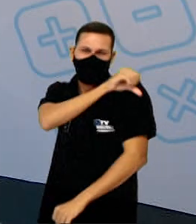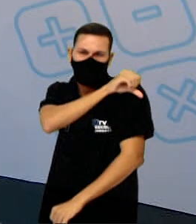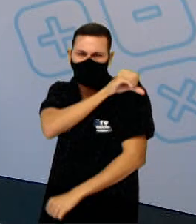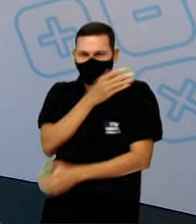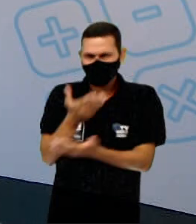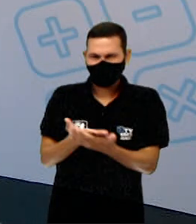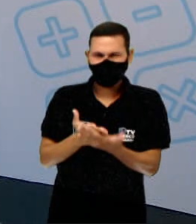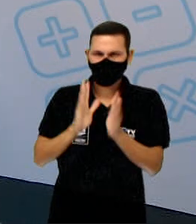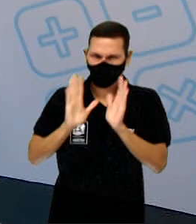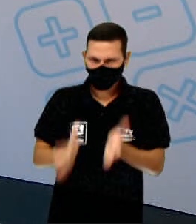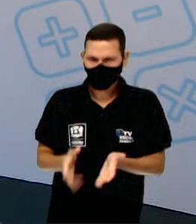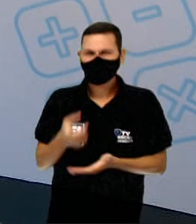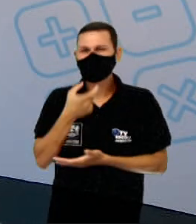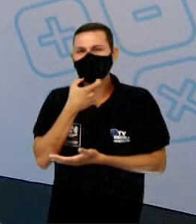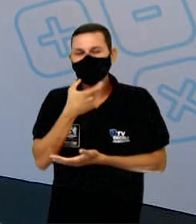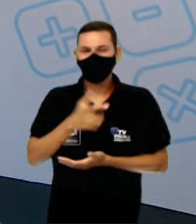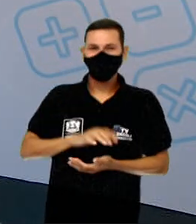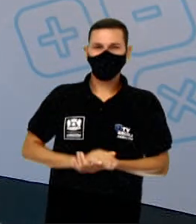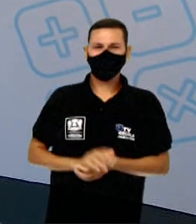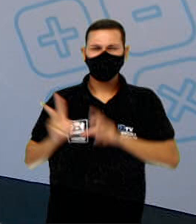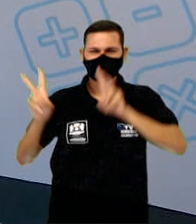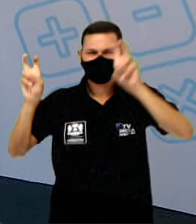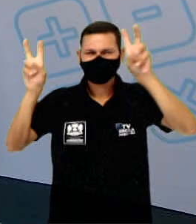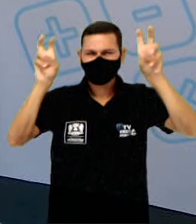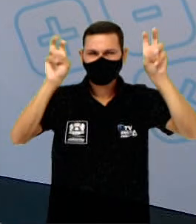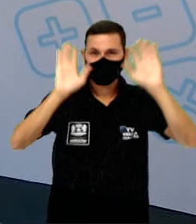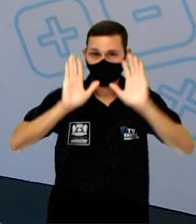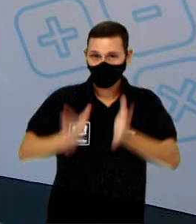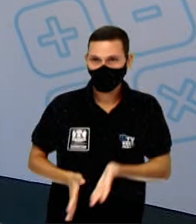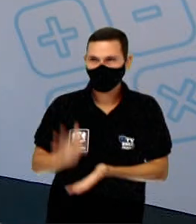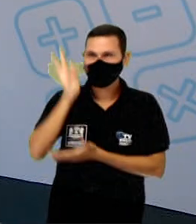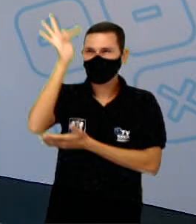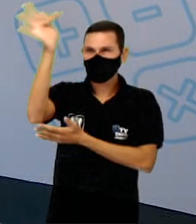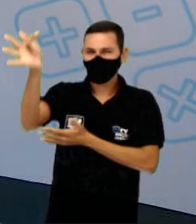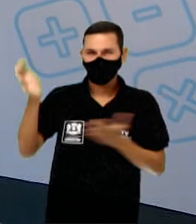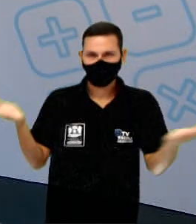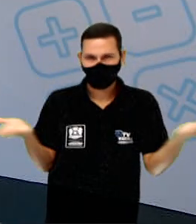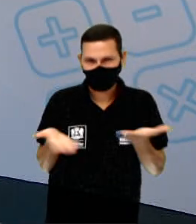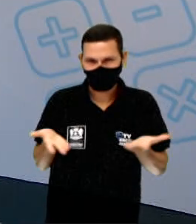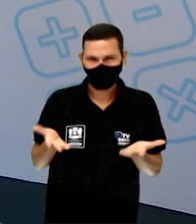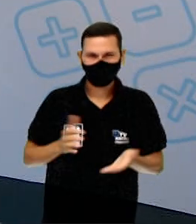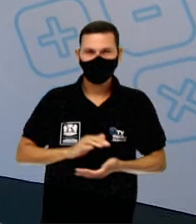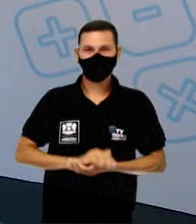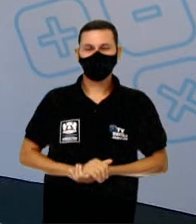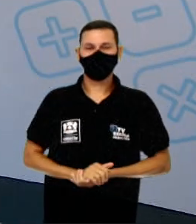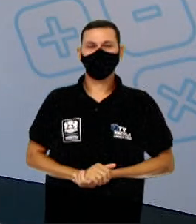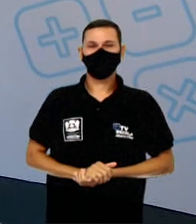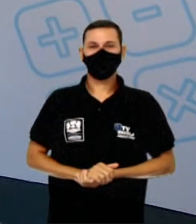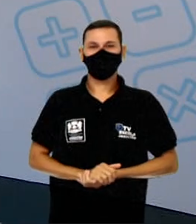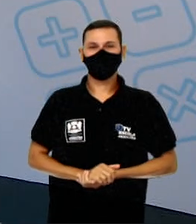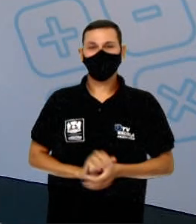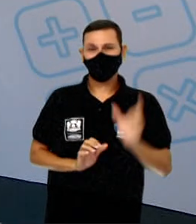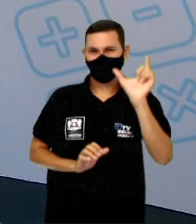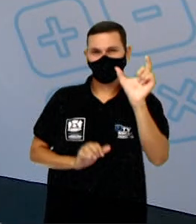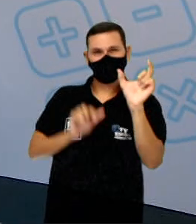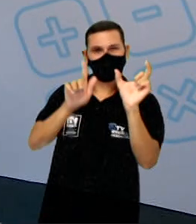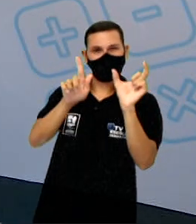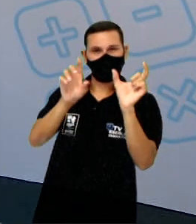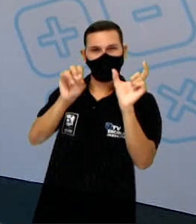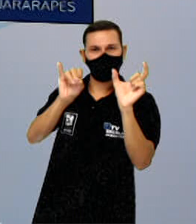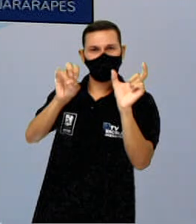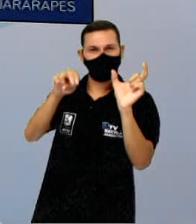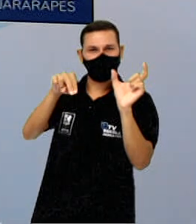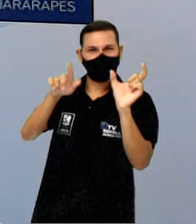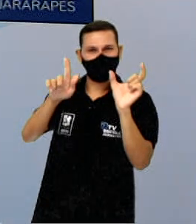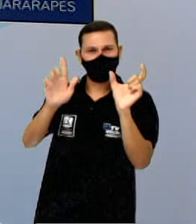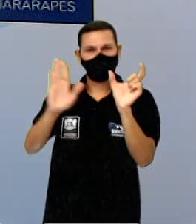ano né da disciplina de inglês e hoje o assunto vai ser futuro imediato ou futuro com Going to vamos dar